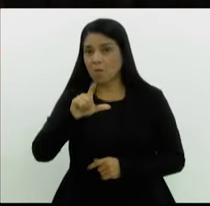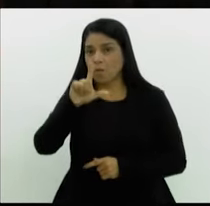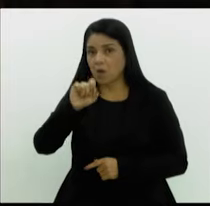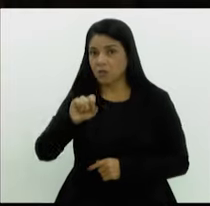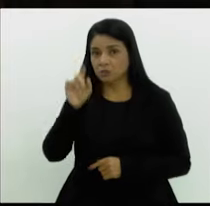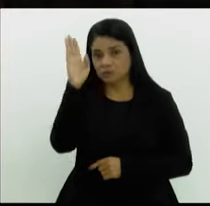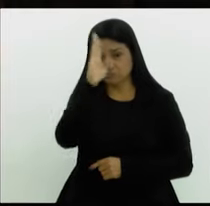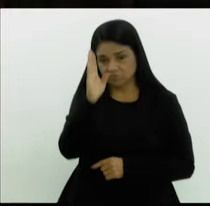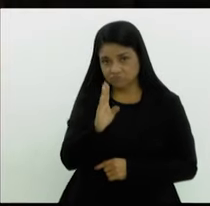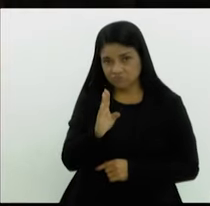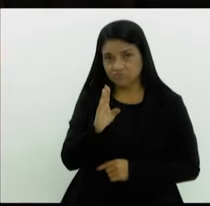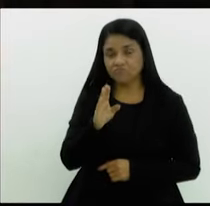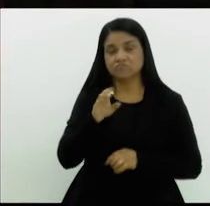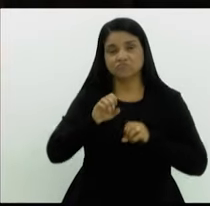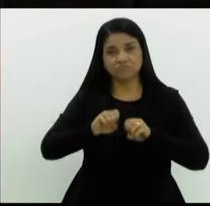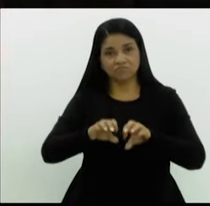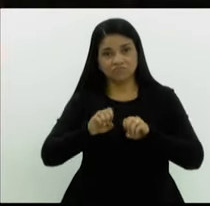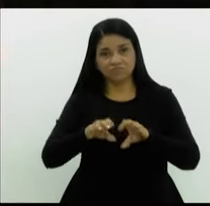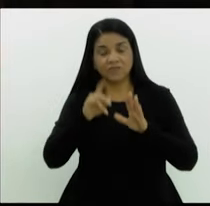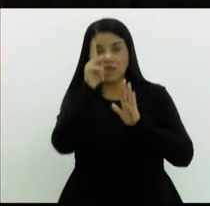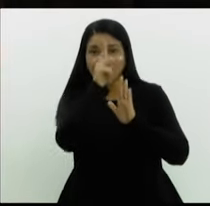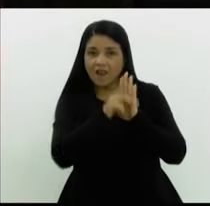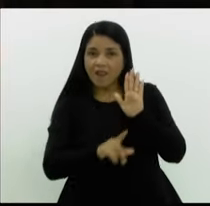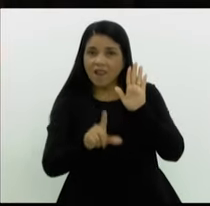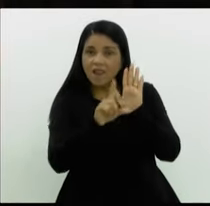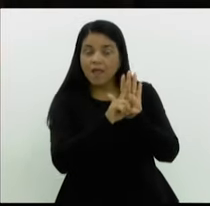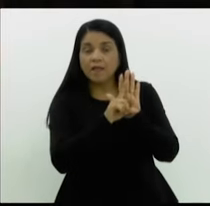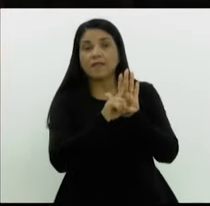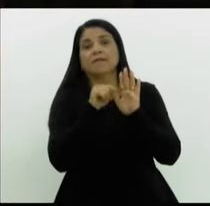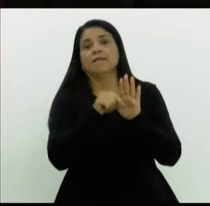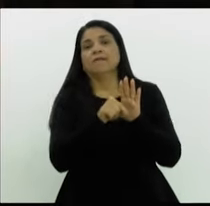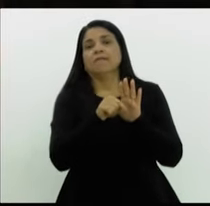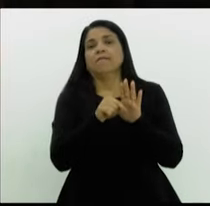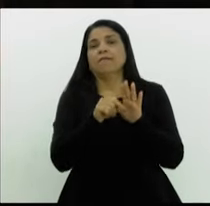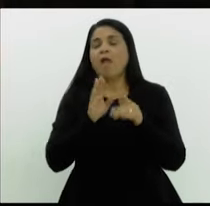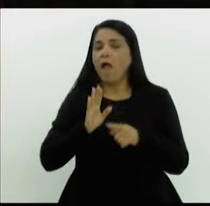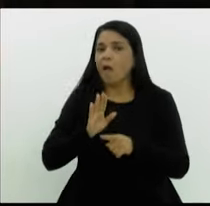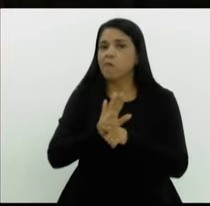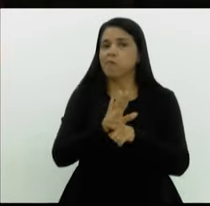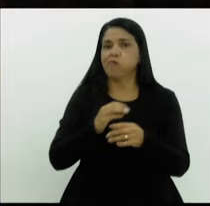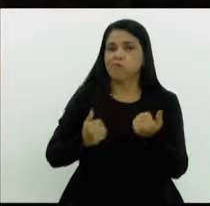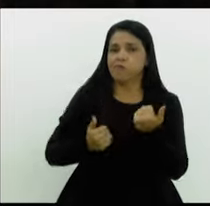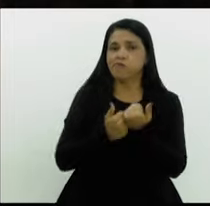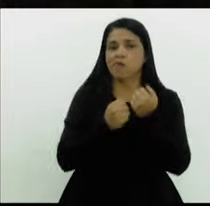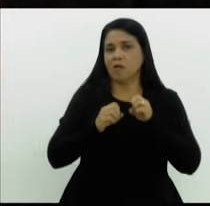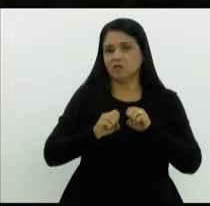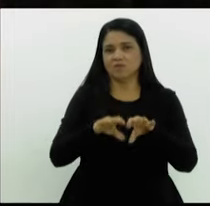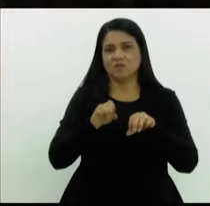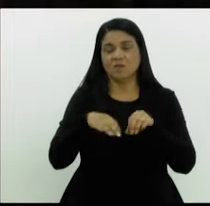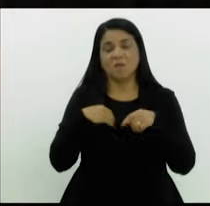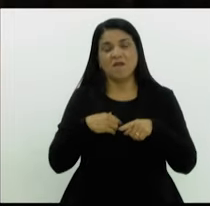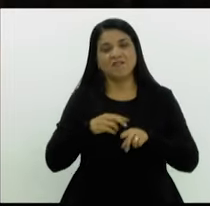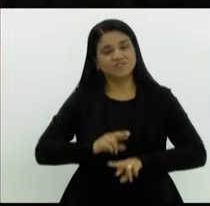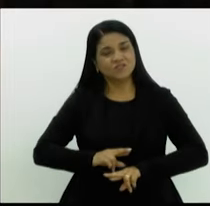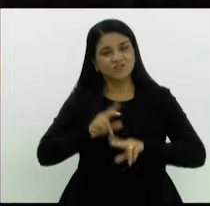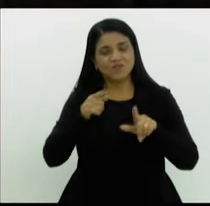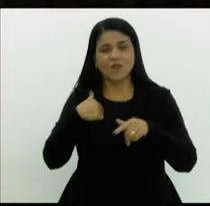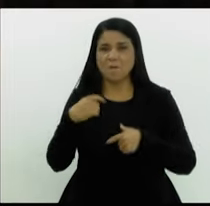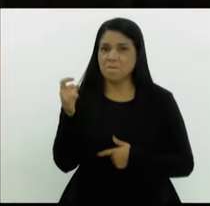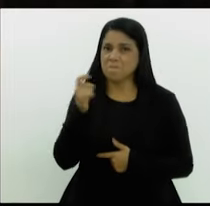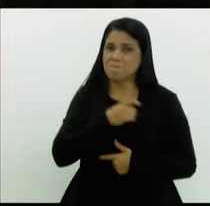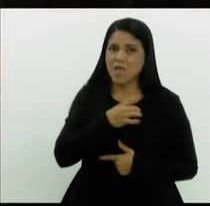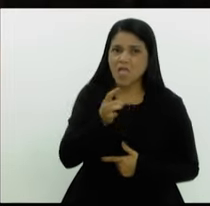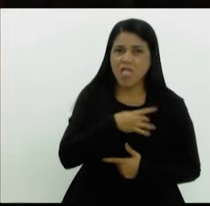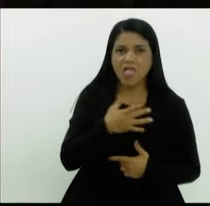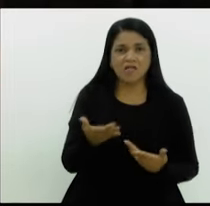Agora, vamos fazer uma lei que ajude a educação e não que jogue mais incerteza, mais medo nos profissionais de educação do